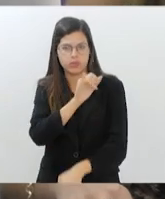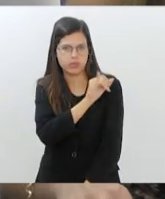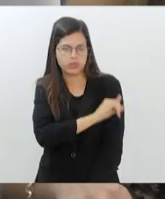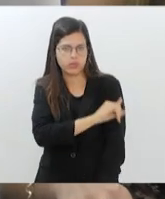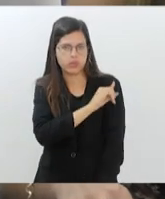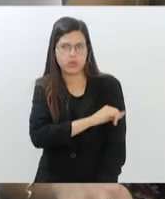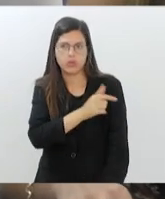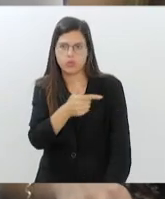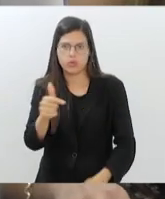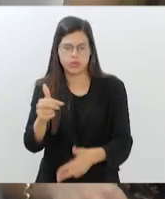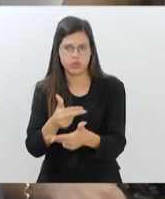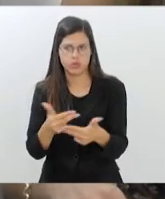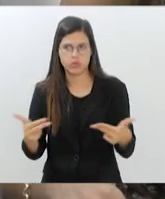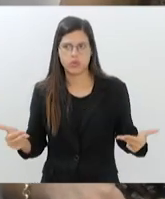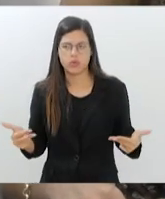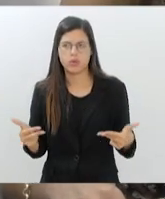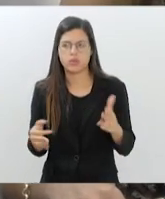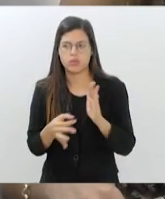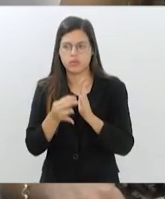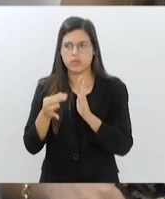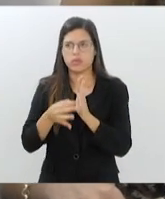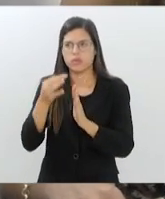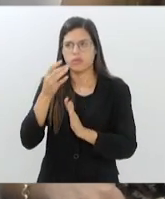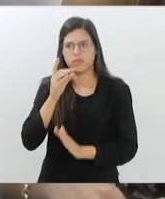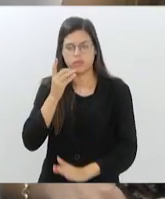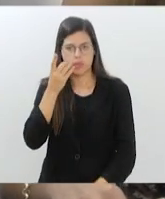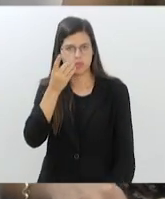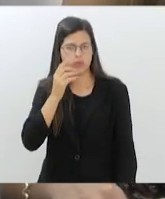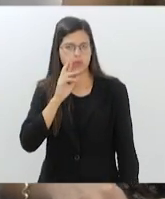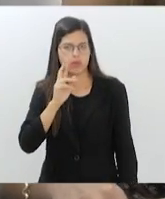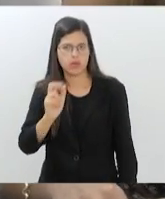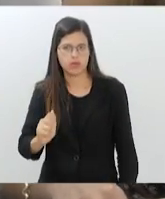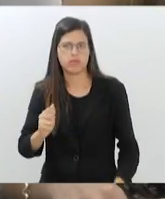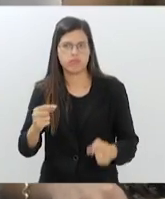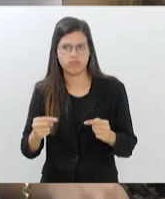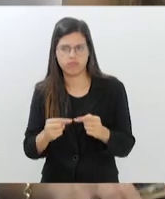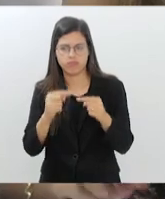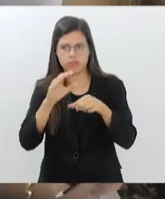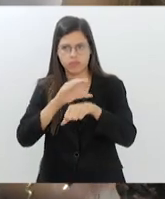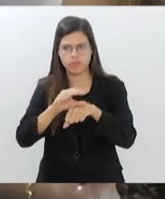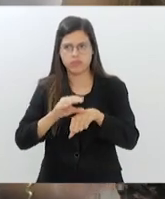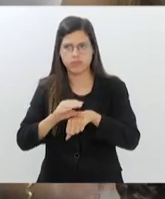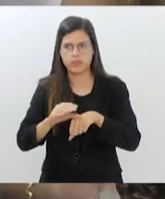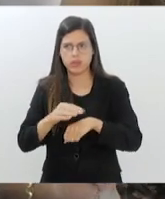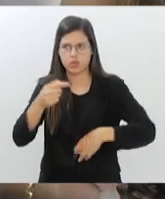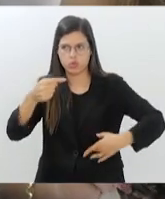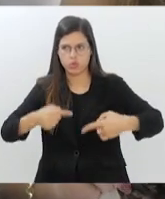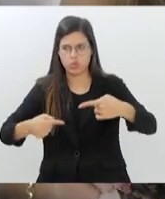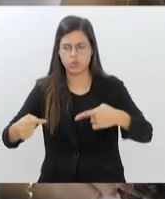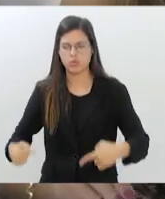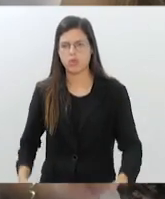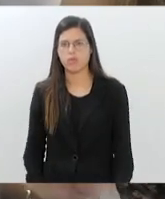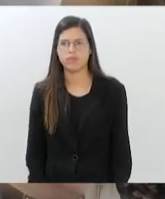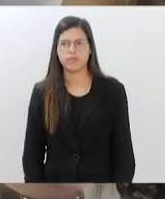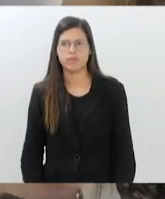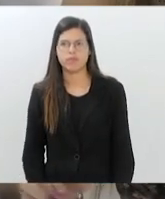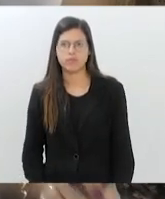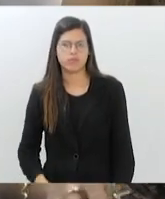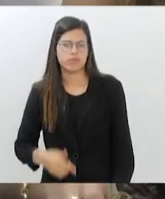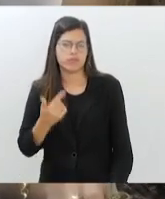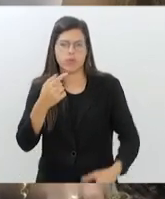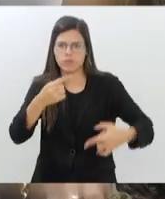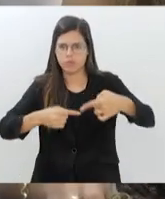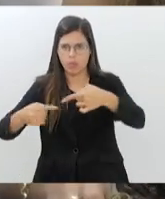outras providências parecer ao Deputado Rodrigo Amorim foi pela constitucionalidade em discussão não havendo Quem Queira